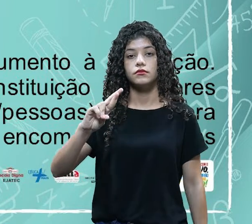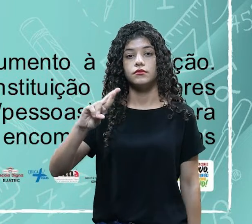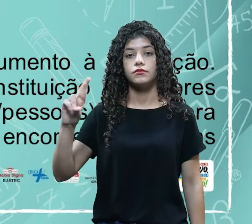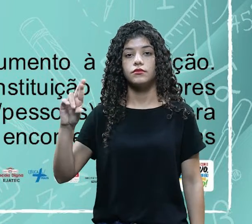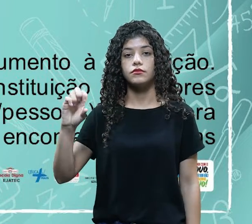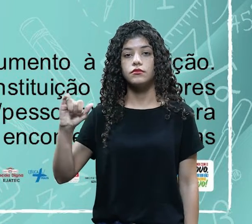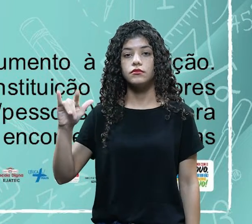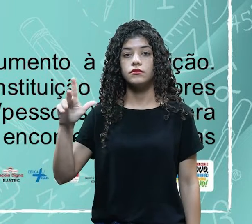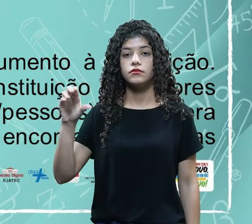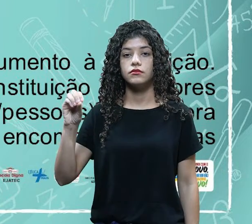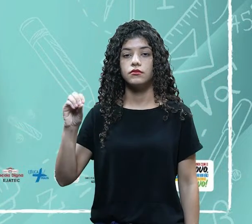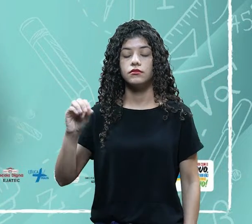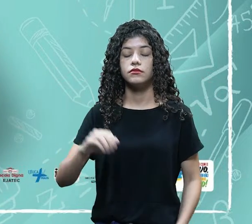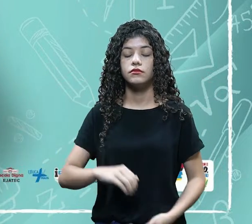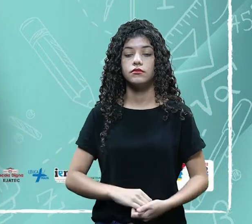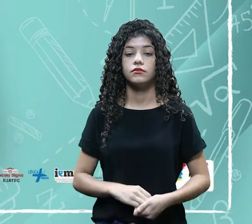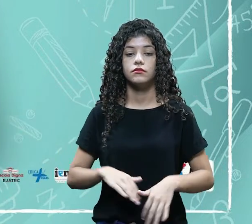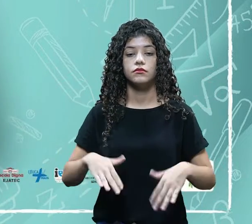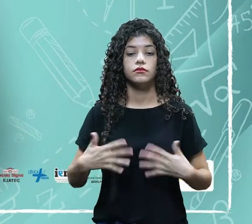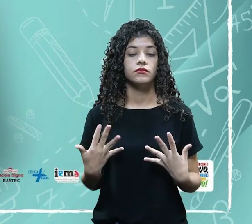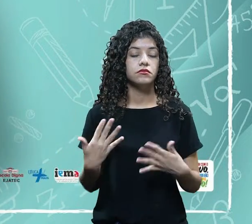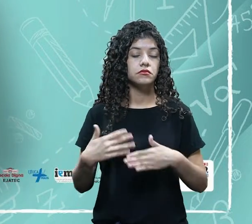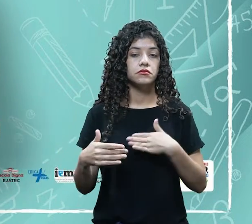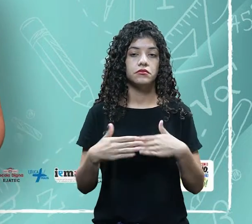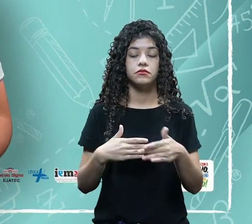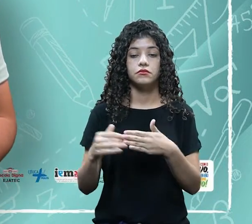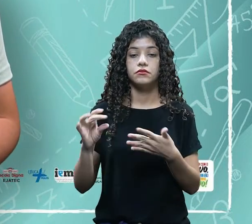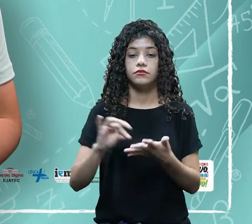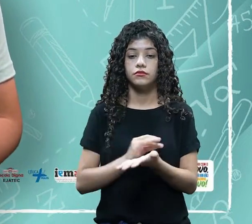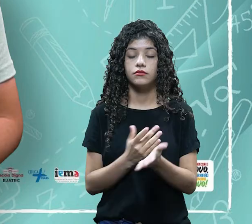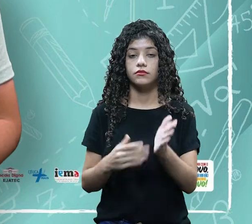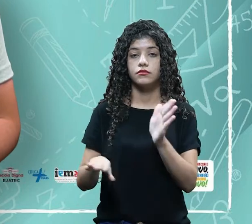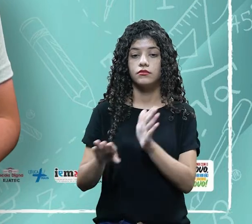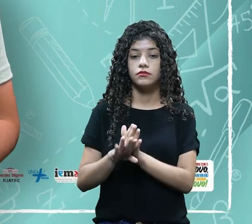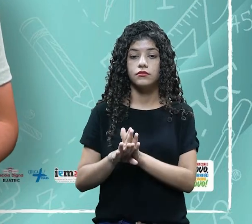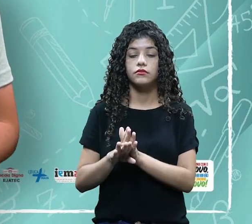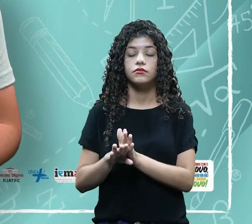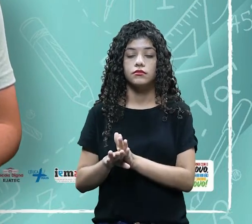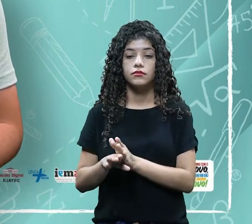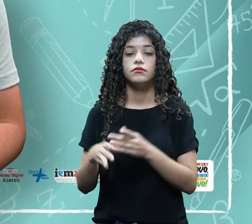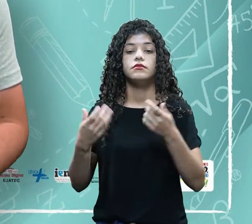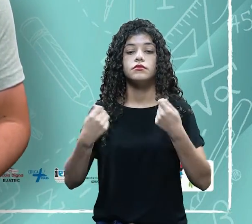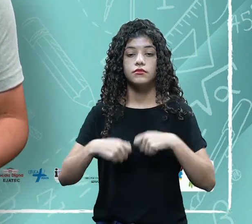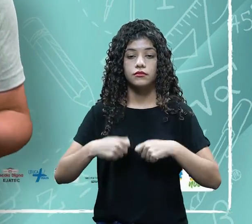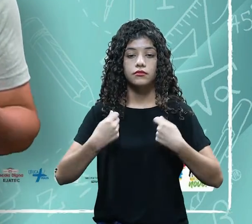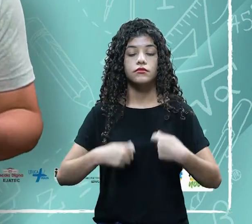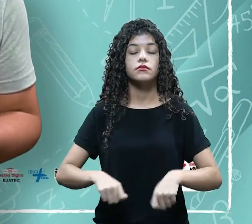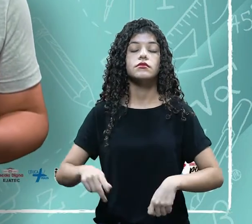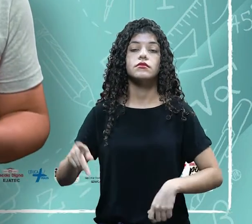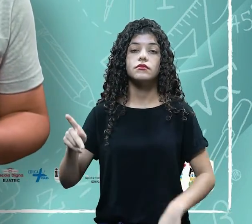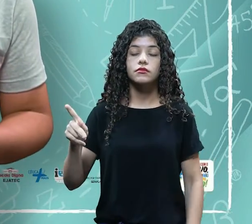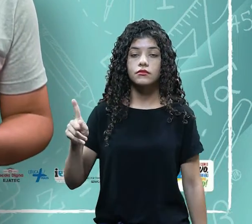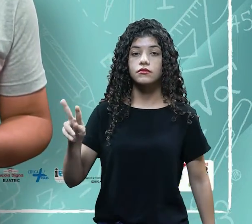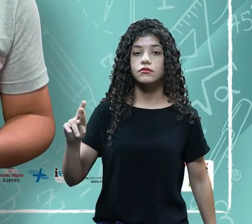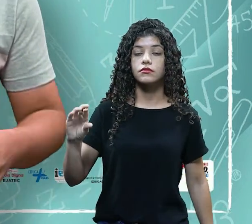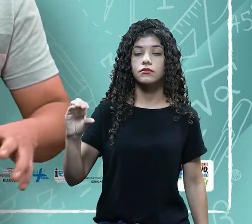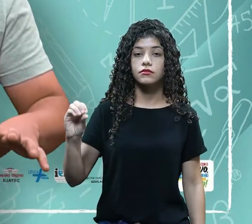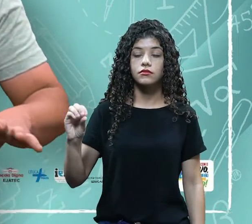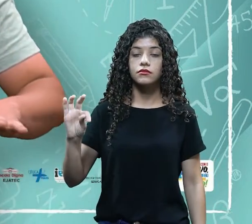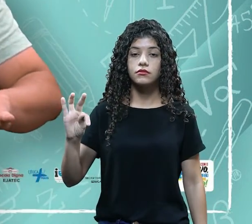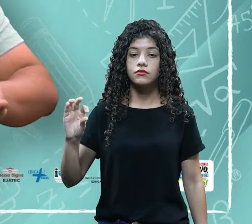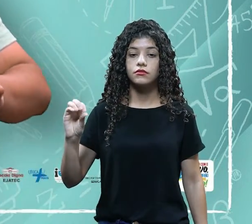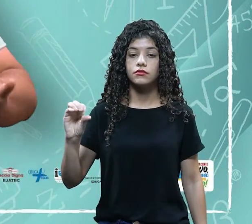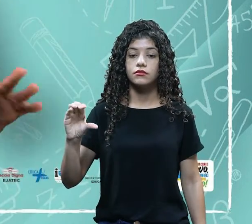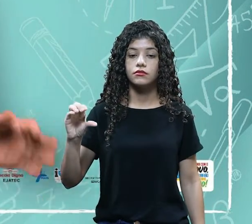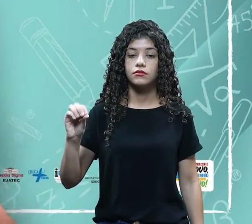cartas particulares, malotes. Então, todo e qualquer documento que chegue à instituição, ela vai ser recebida pelo protocolo, né?